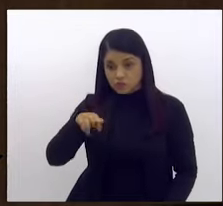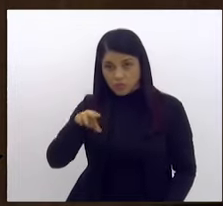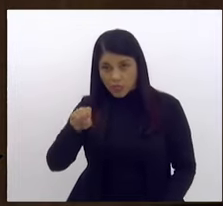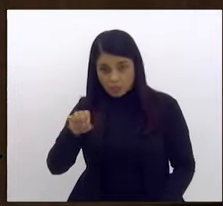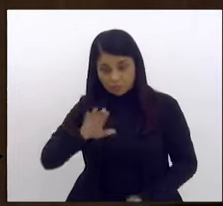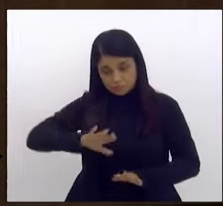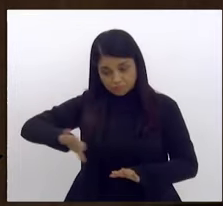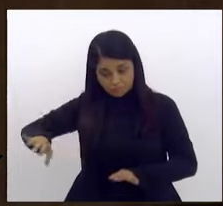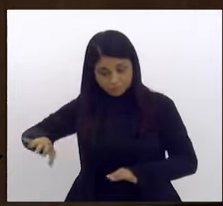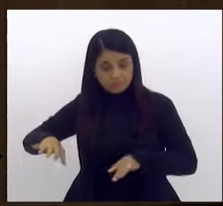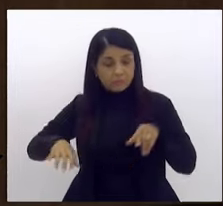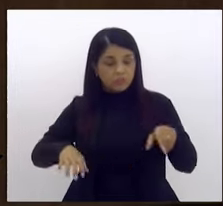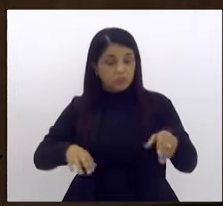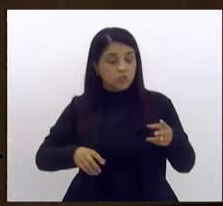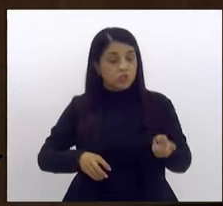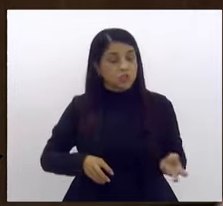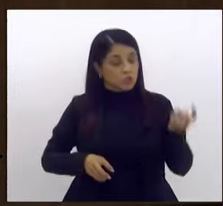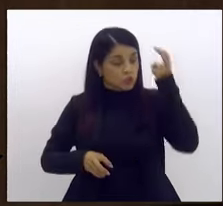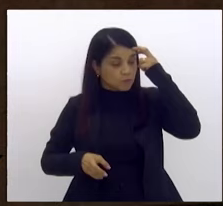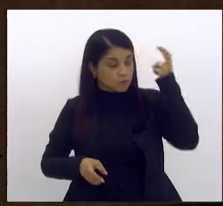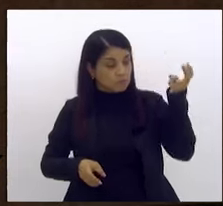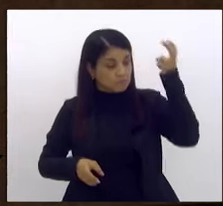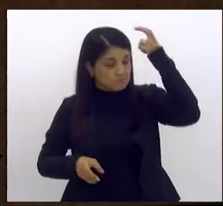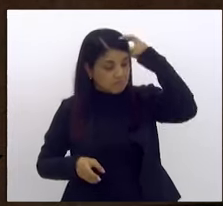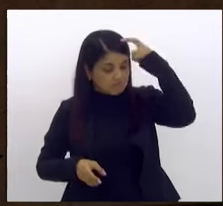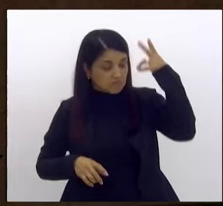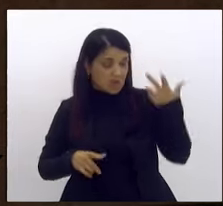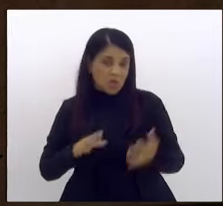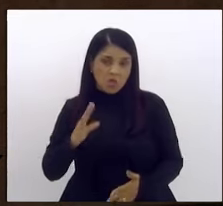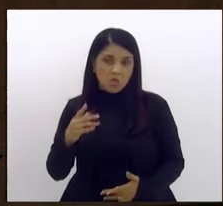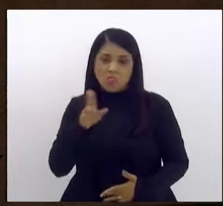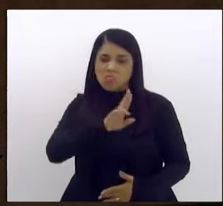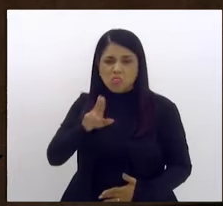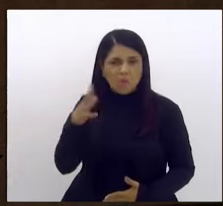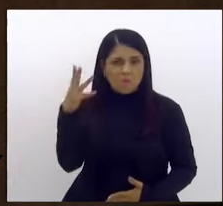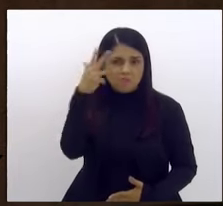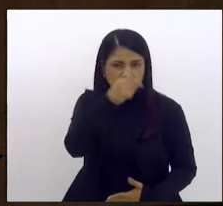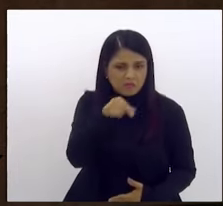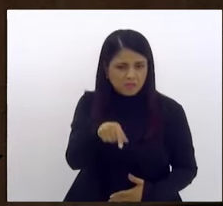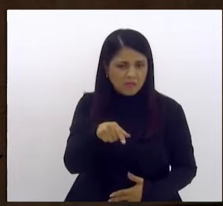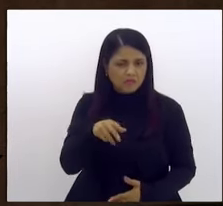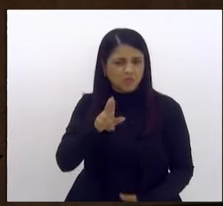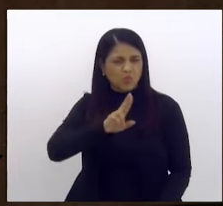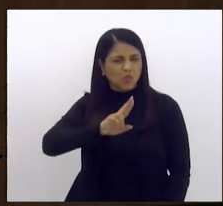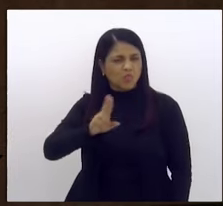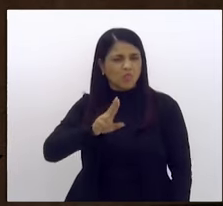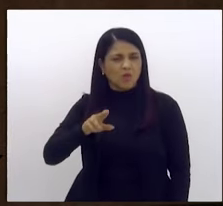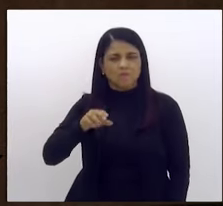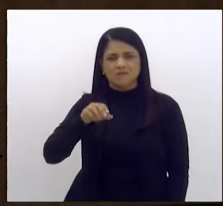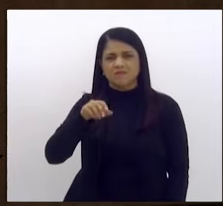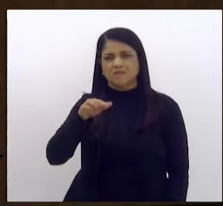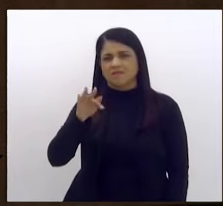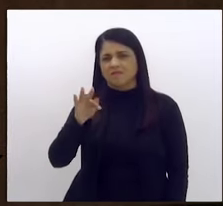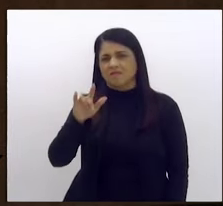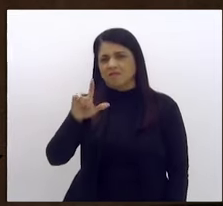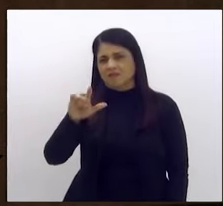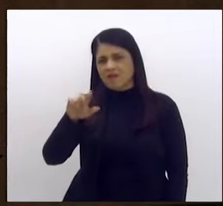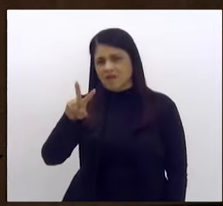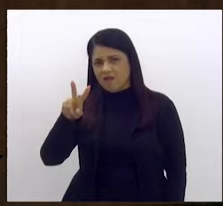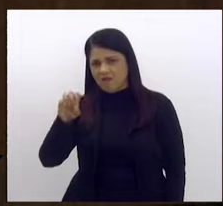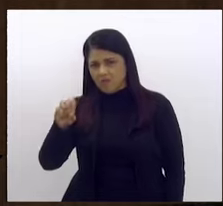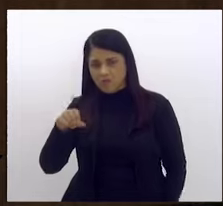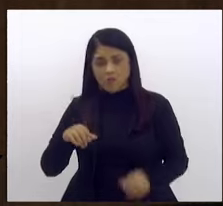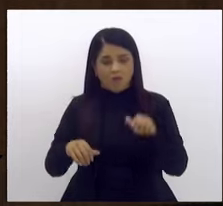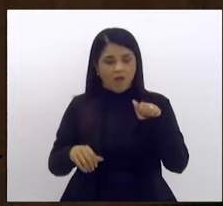era superdotado. Eu sou de uma outra época. Pode ter nome mais bonito, mas esse nome que o deputado Flávio Serafini falou... Altas